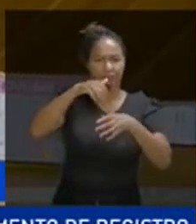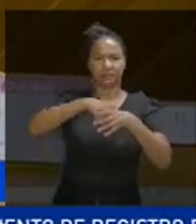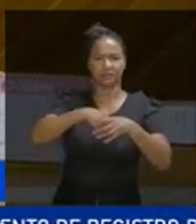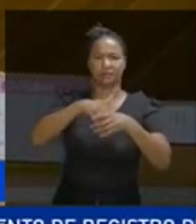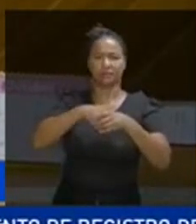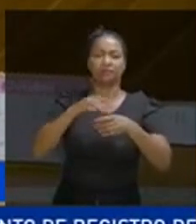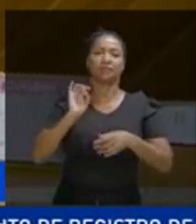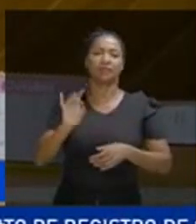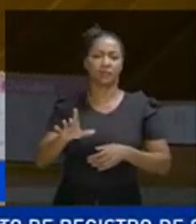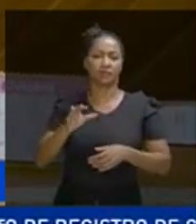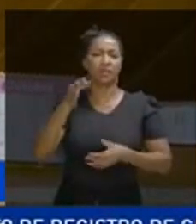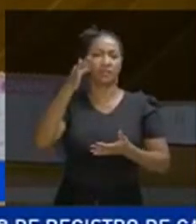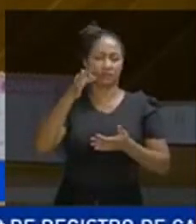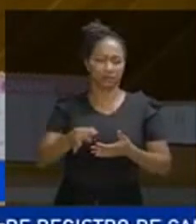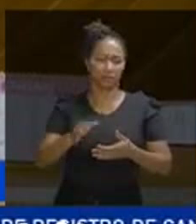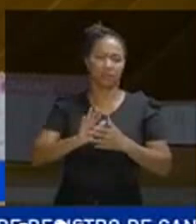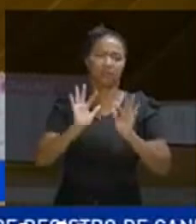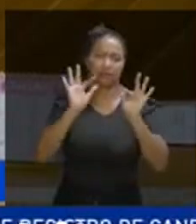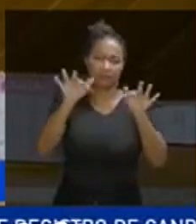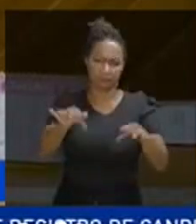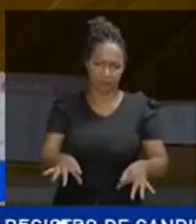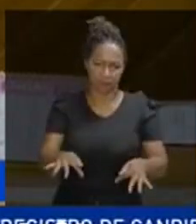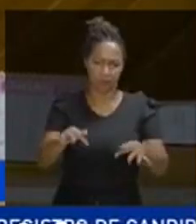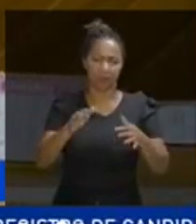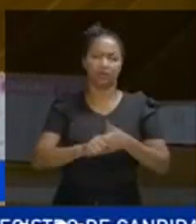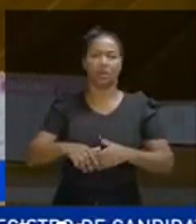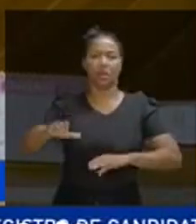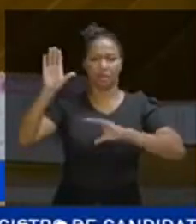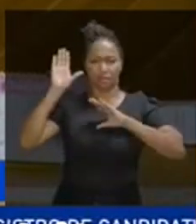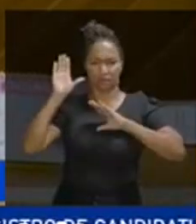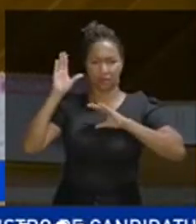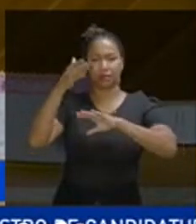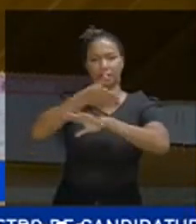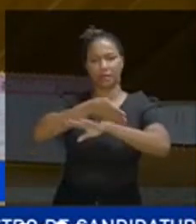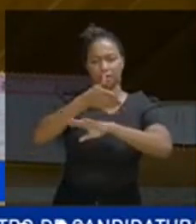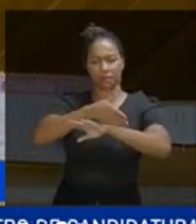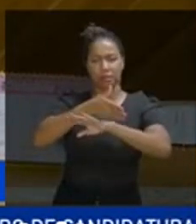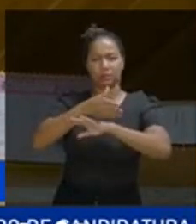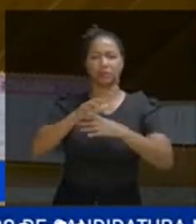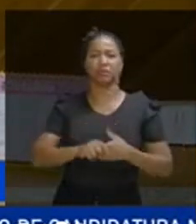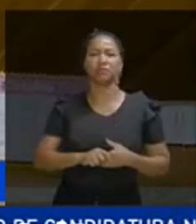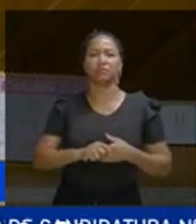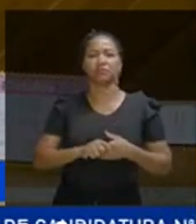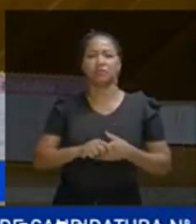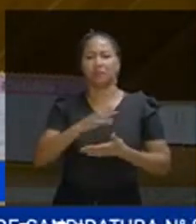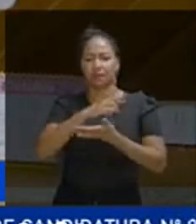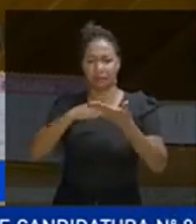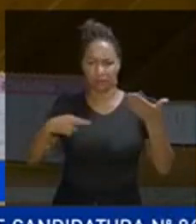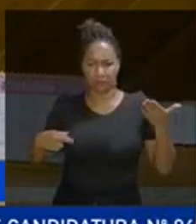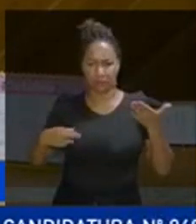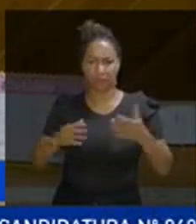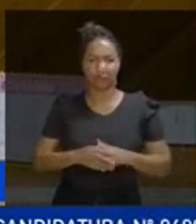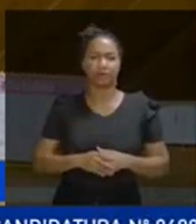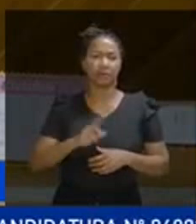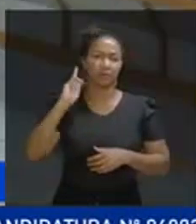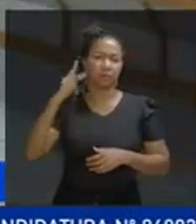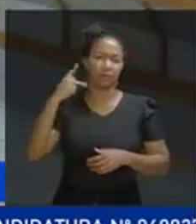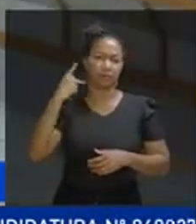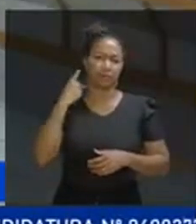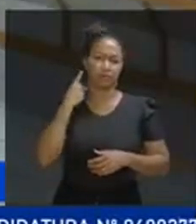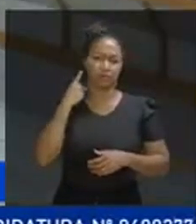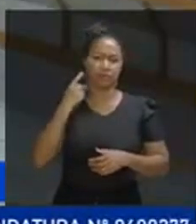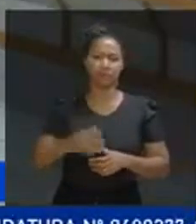eleitorais só tem efeitos após o término da legislatura ao qual o candidato concorreu. Este é o relatório. Para a